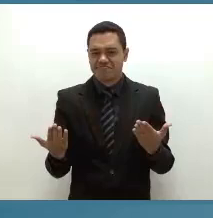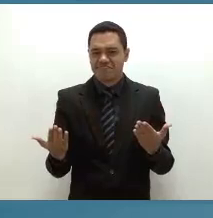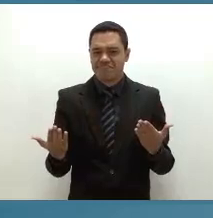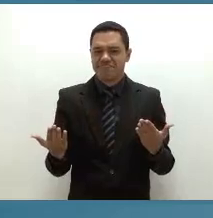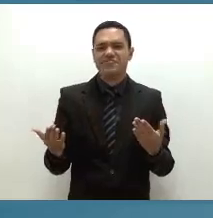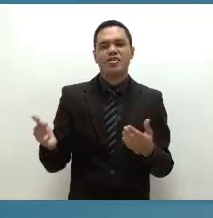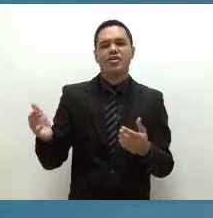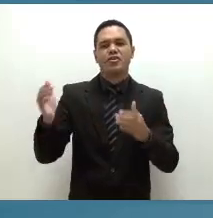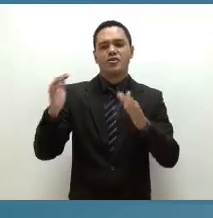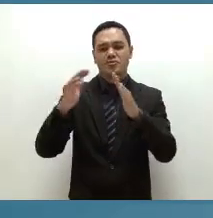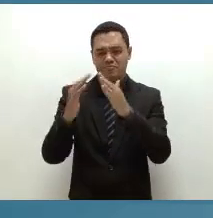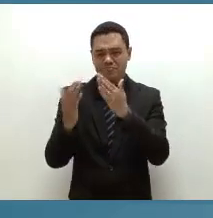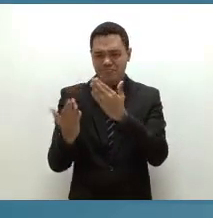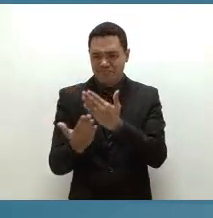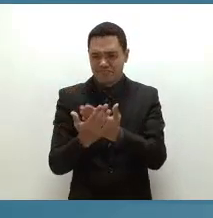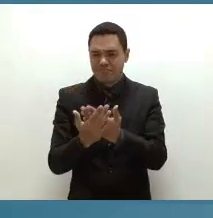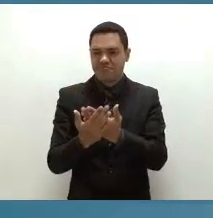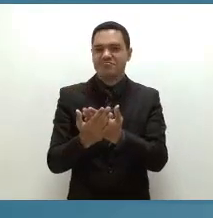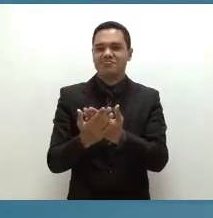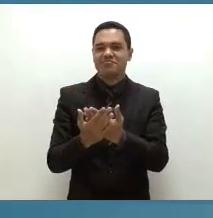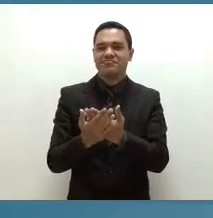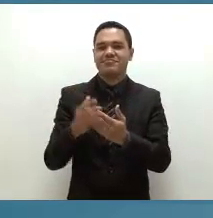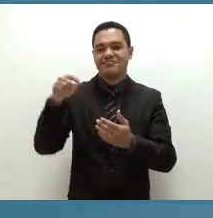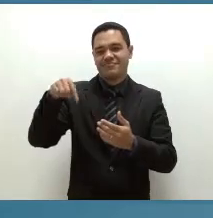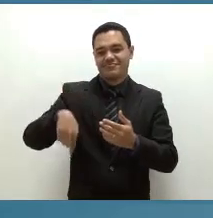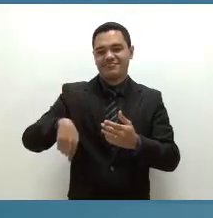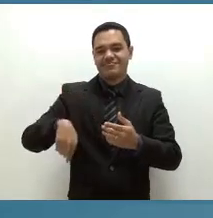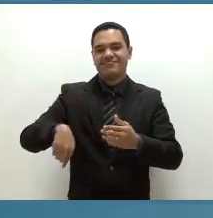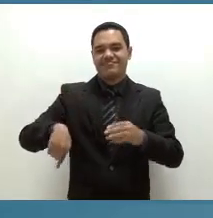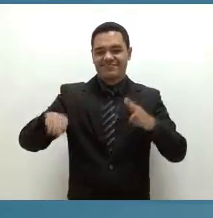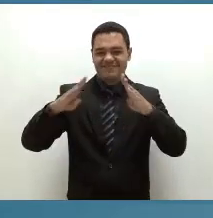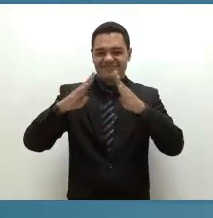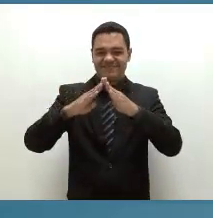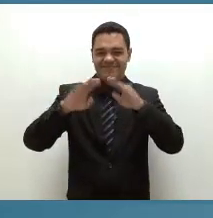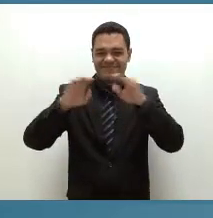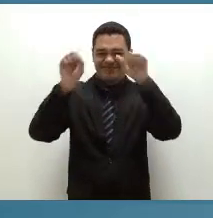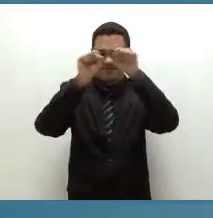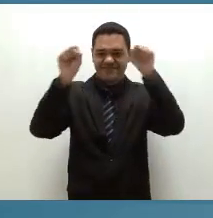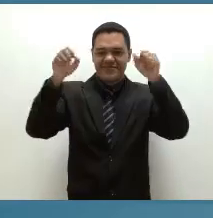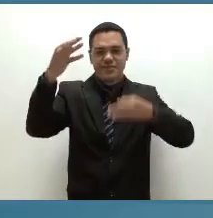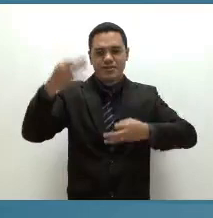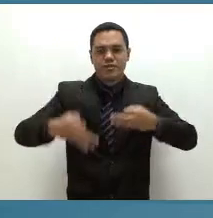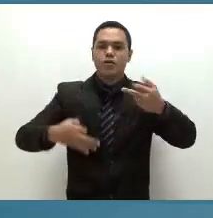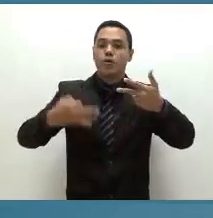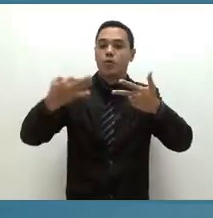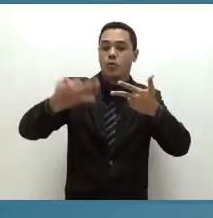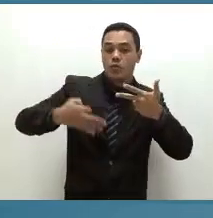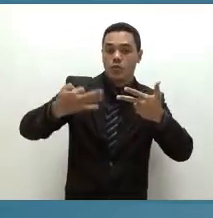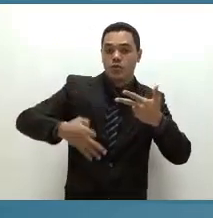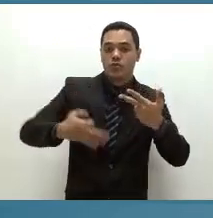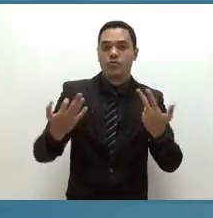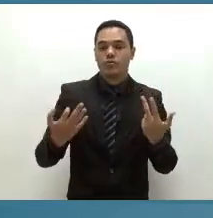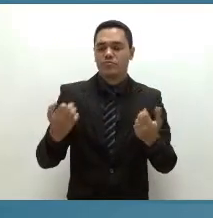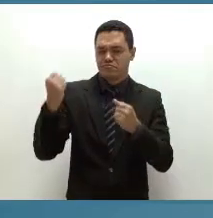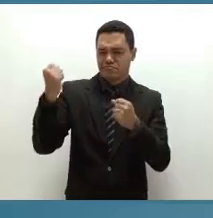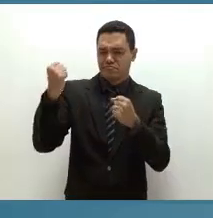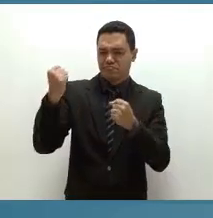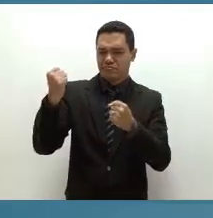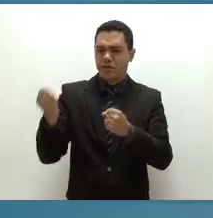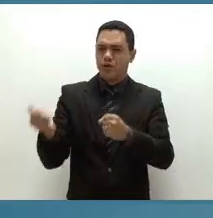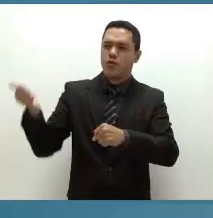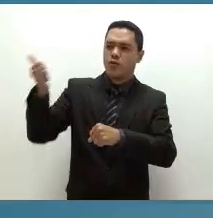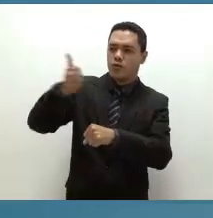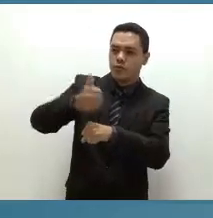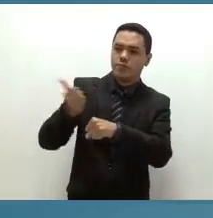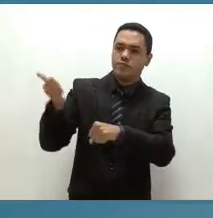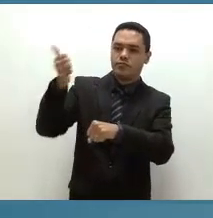deste colegiado e a sabedoria deste colegiado, no momento em que os poderes das instituições são novamente colocados em